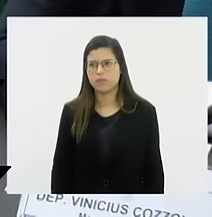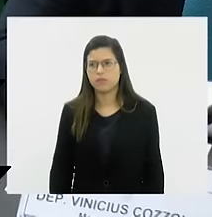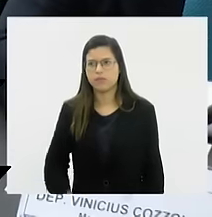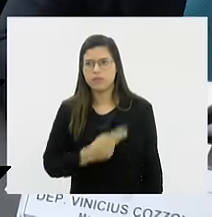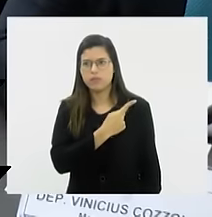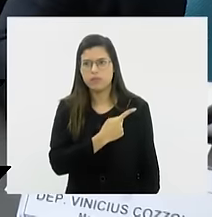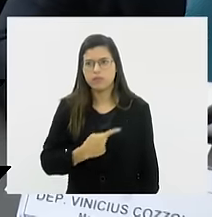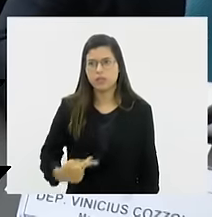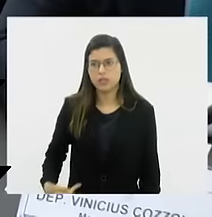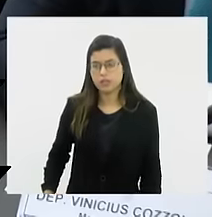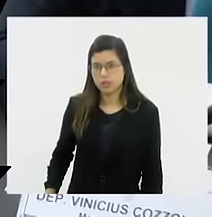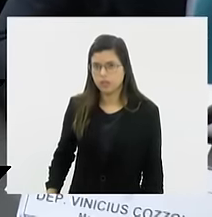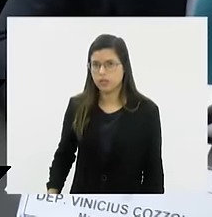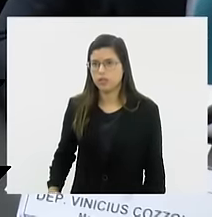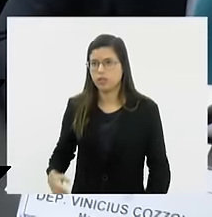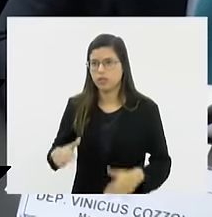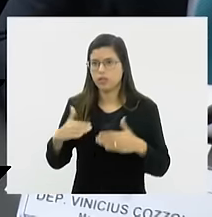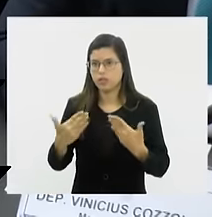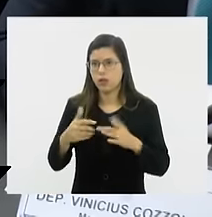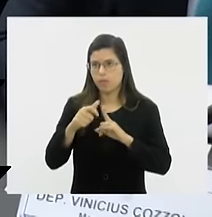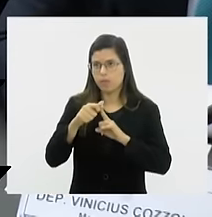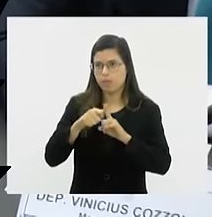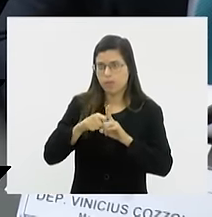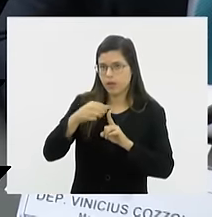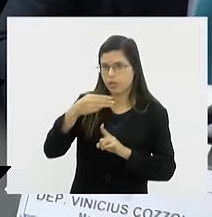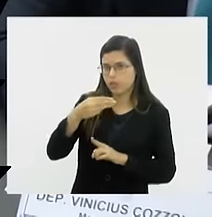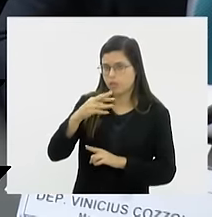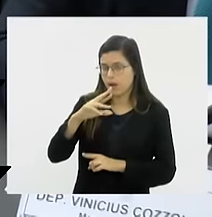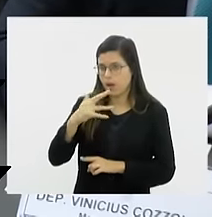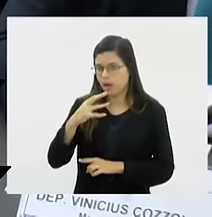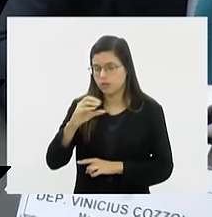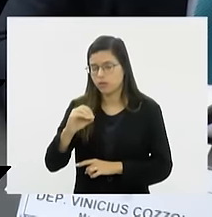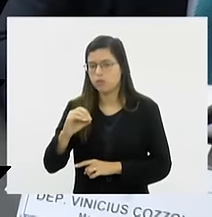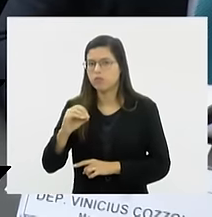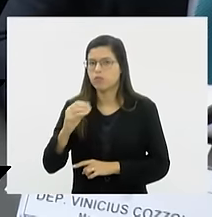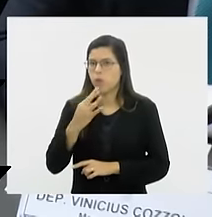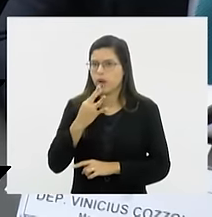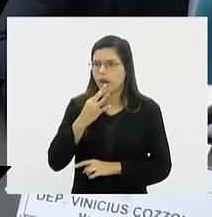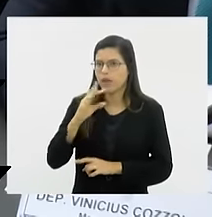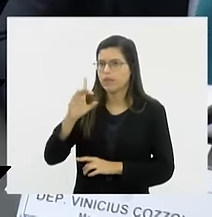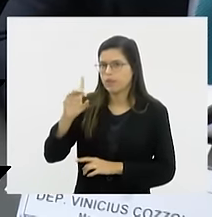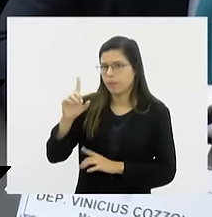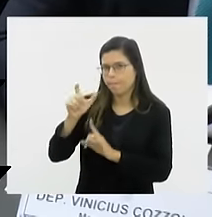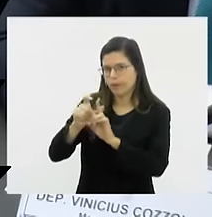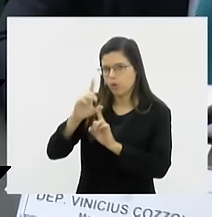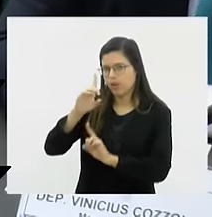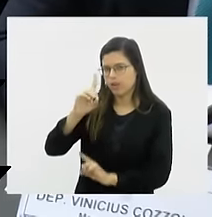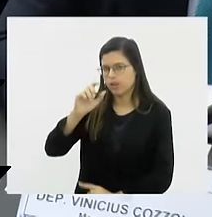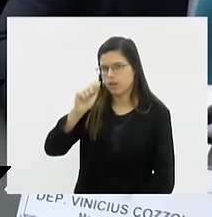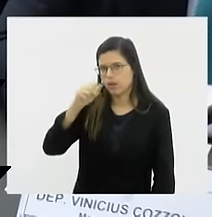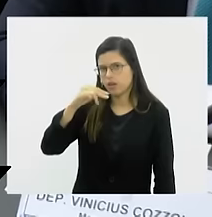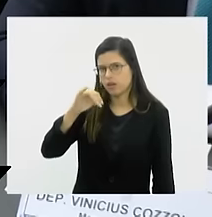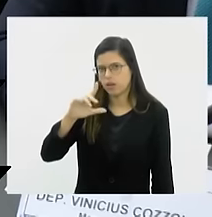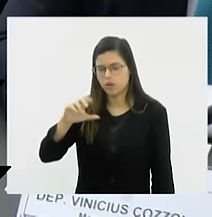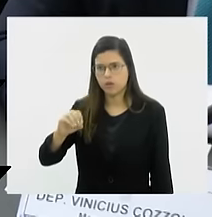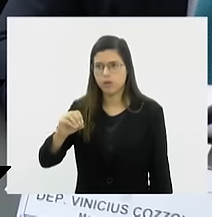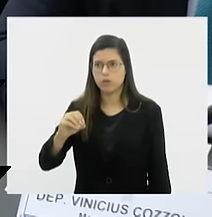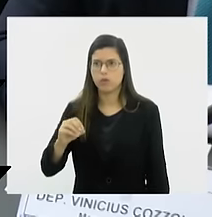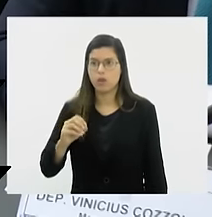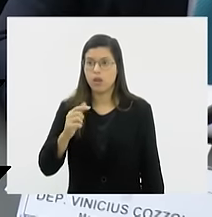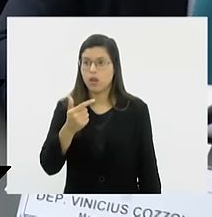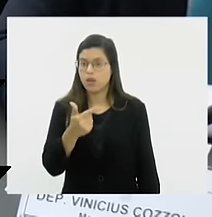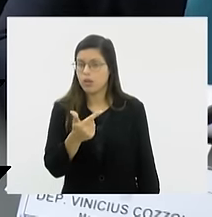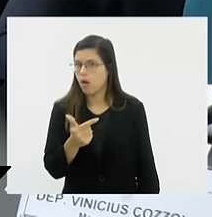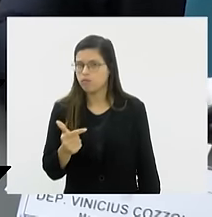Presidente, então, desde março que o senhor conhece o Danilo. Sim. O senhor não tem, na sua corregedoria,